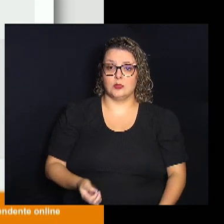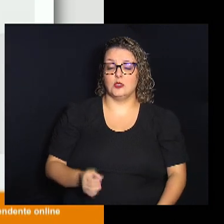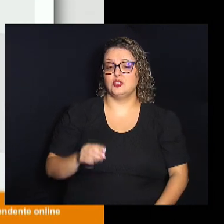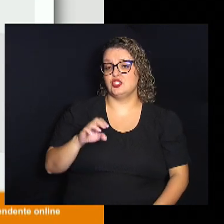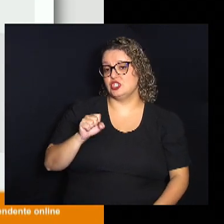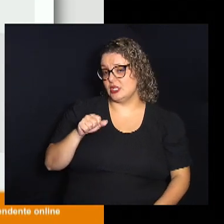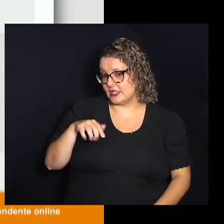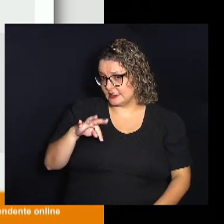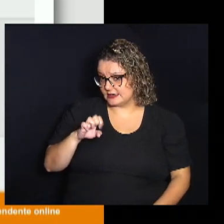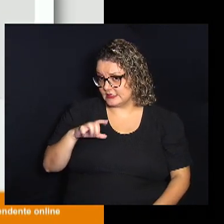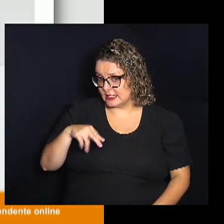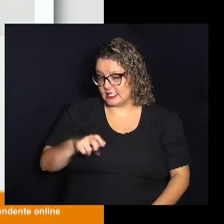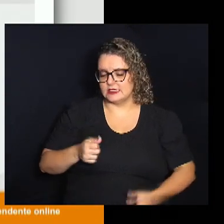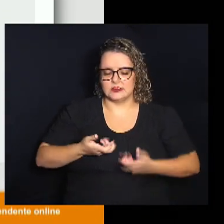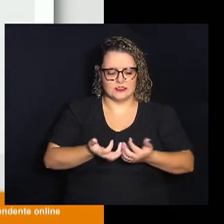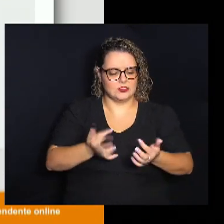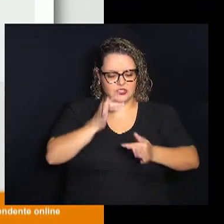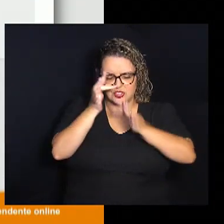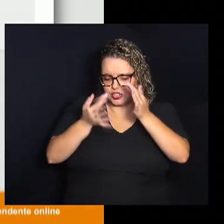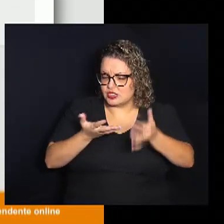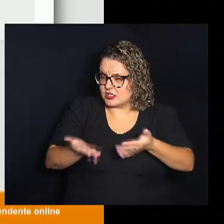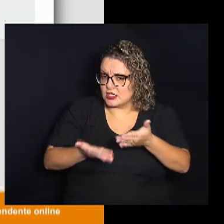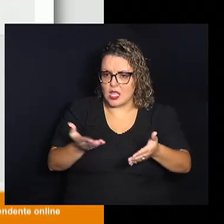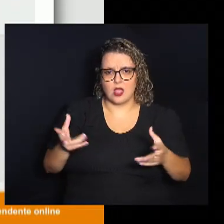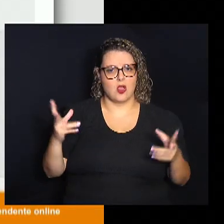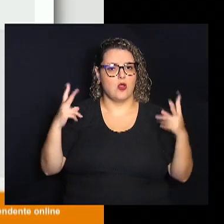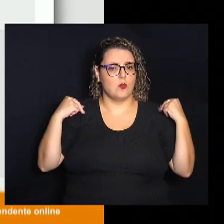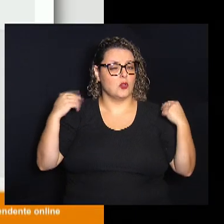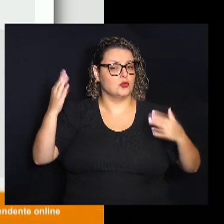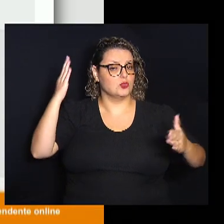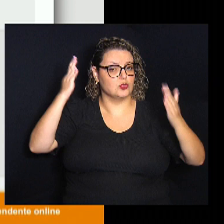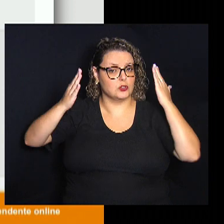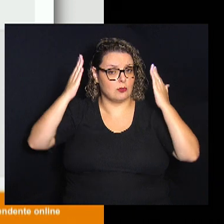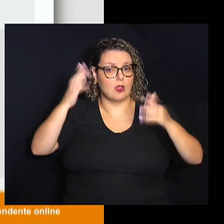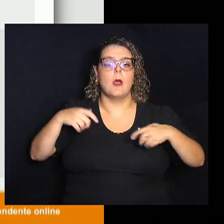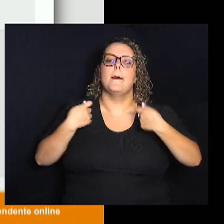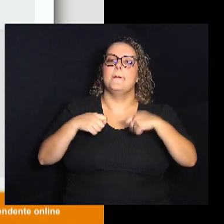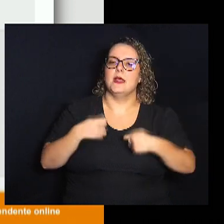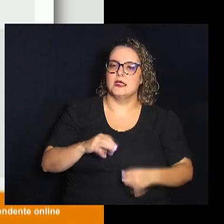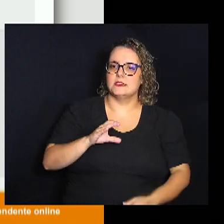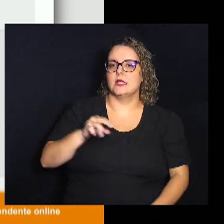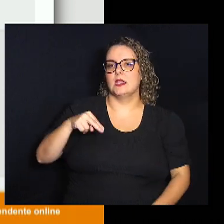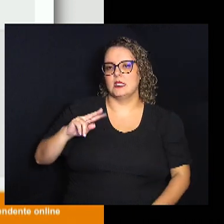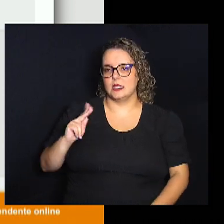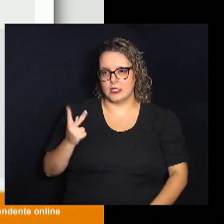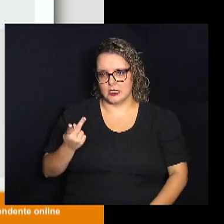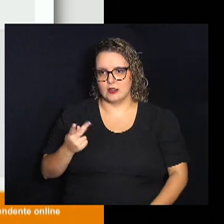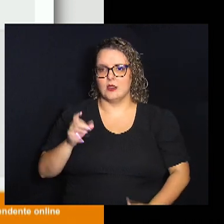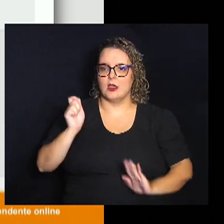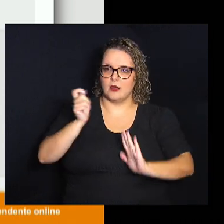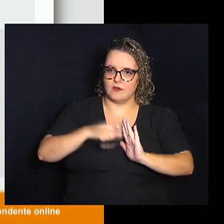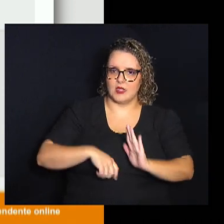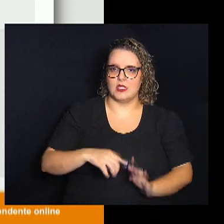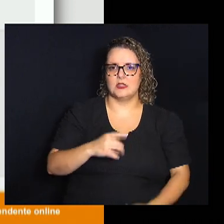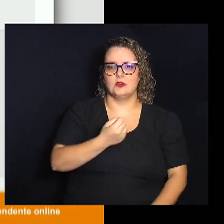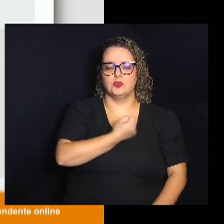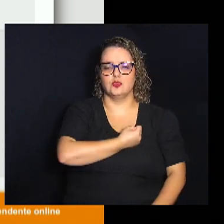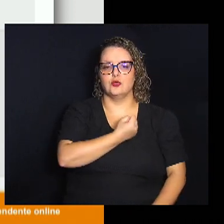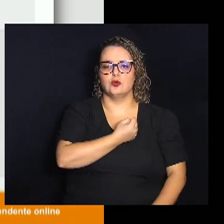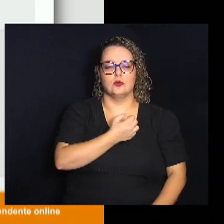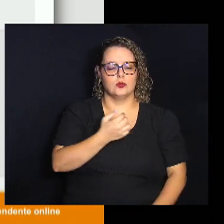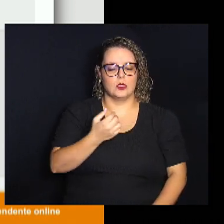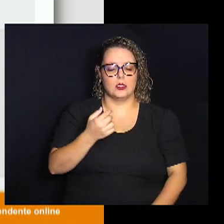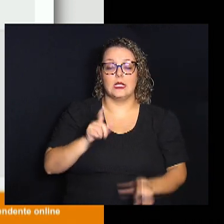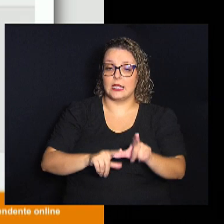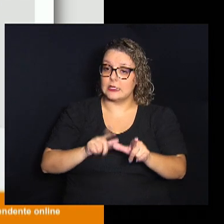televisão, jardineiro, motorista de caminhão, precisa ter a CNH válida na letra D, motorista